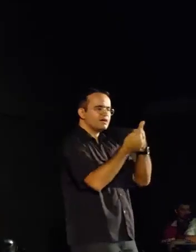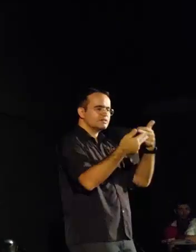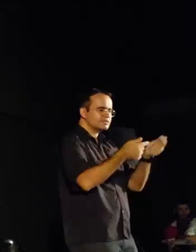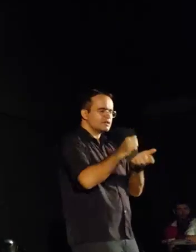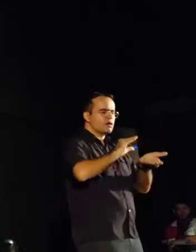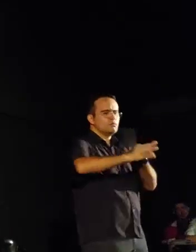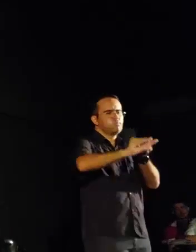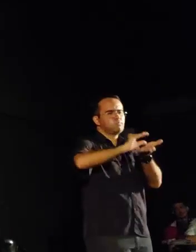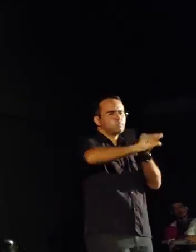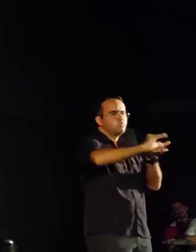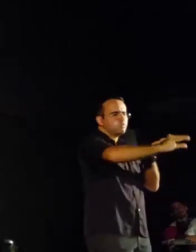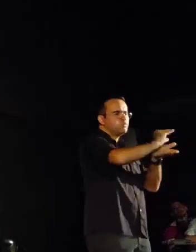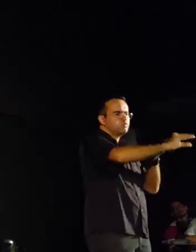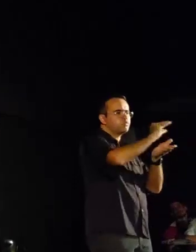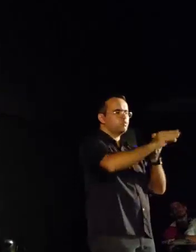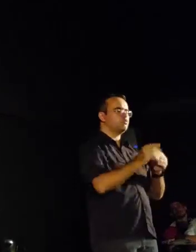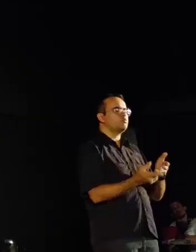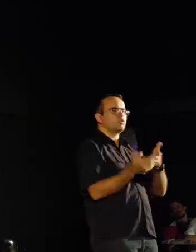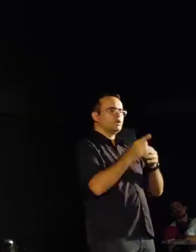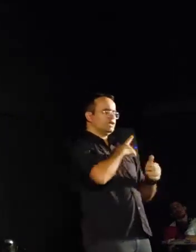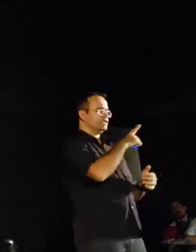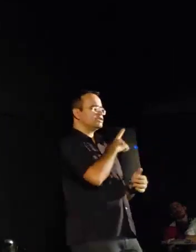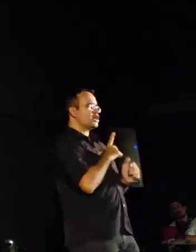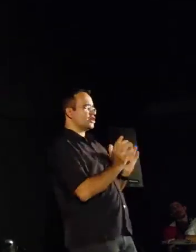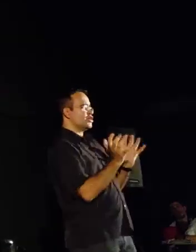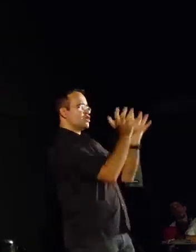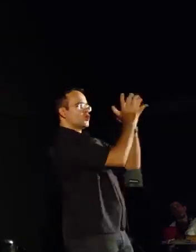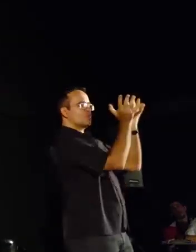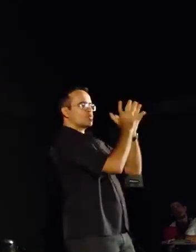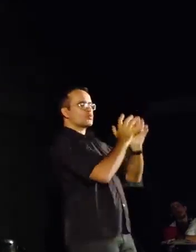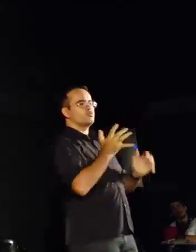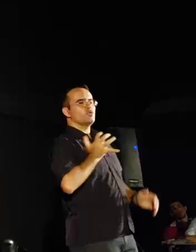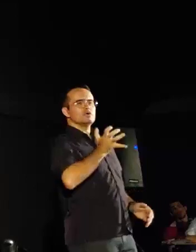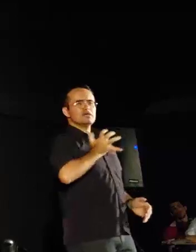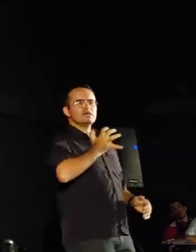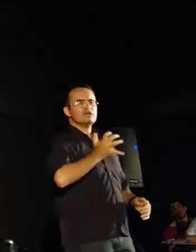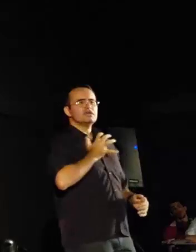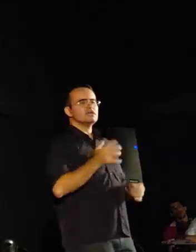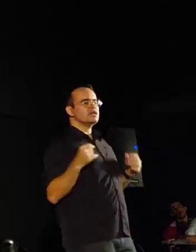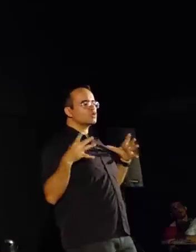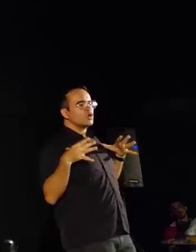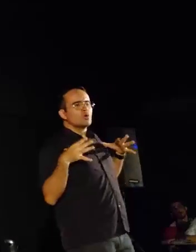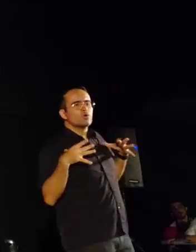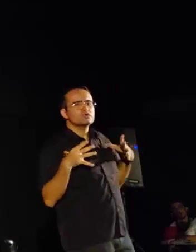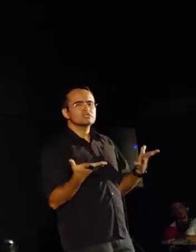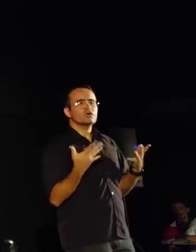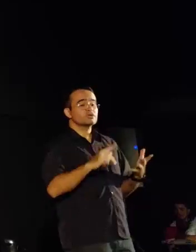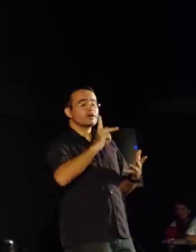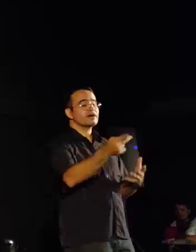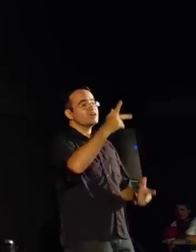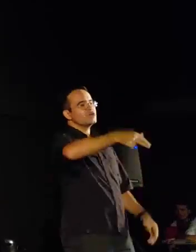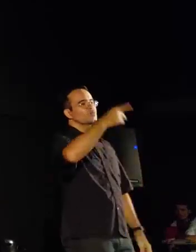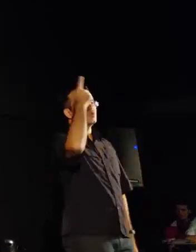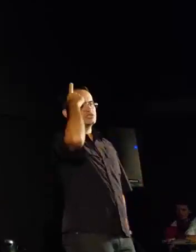dinheiro dessa classe rentista e ociosa. Então, o que acontece? Aconteceu, por exemplo, em São Paulo, de 2010